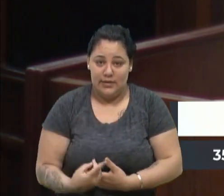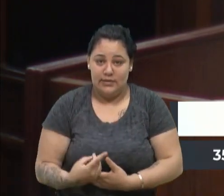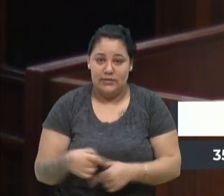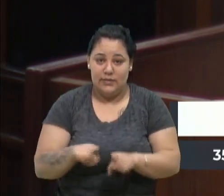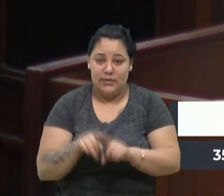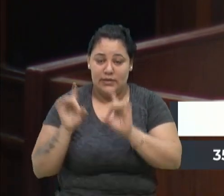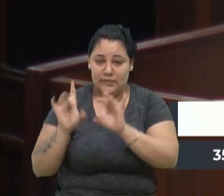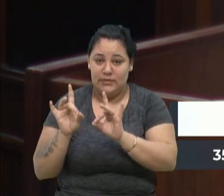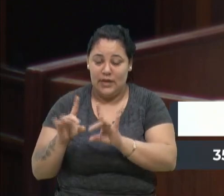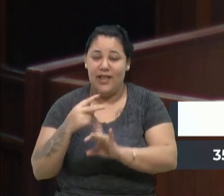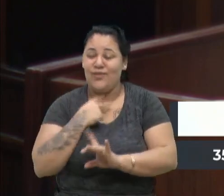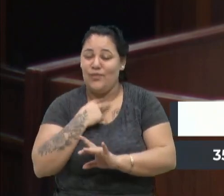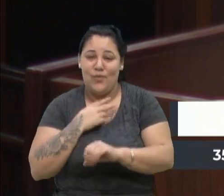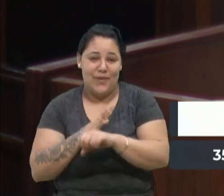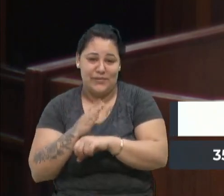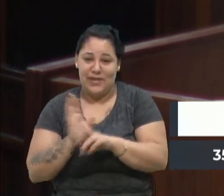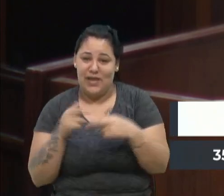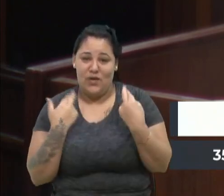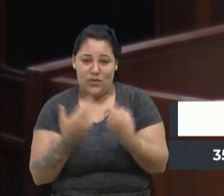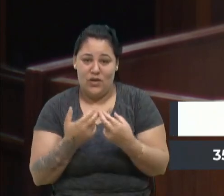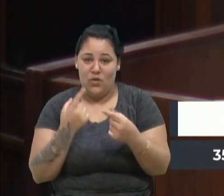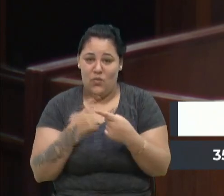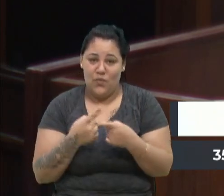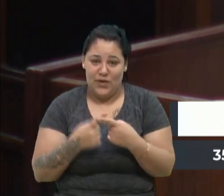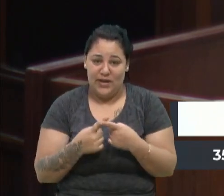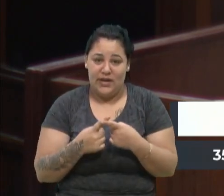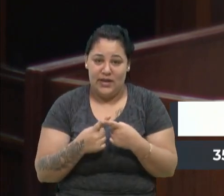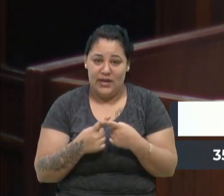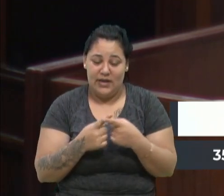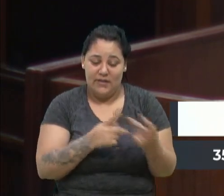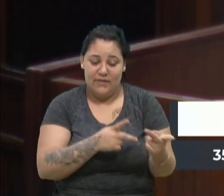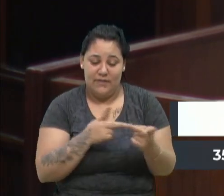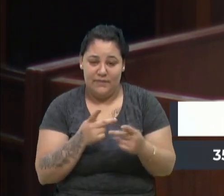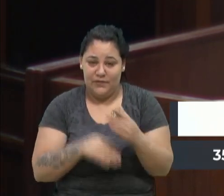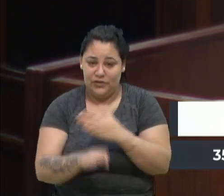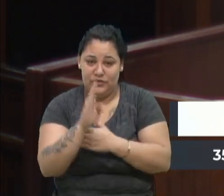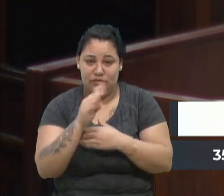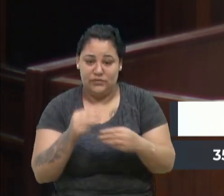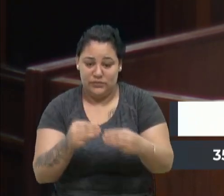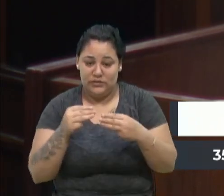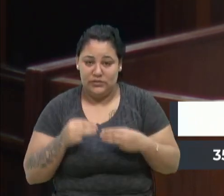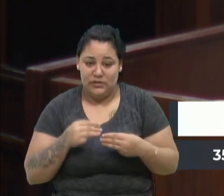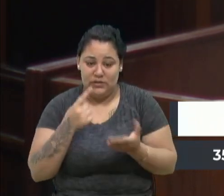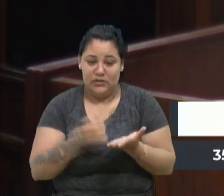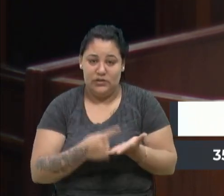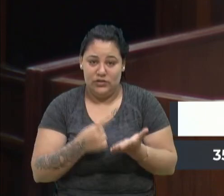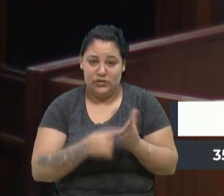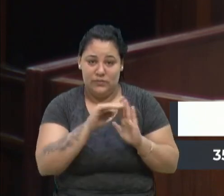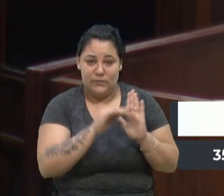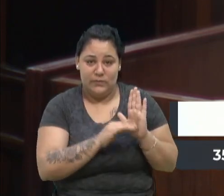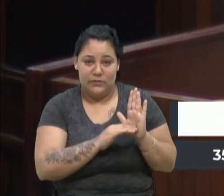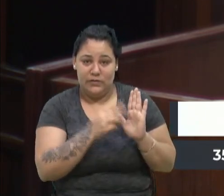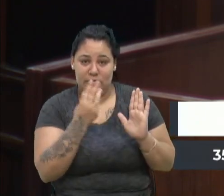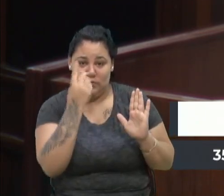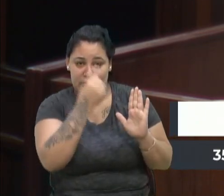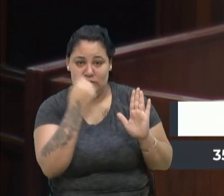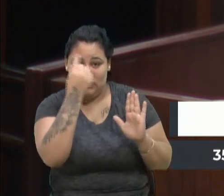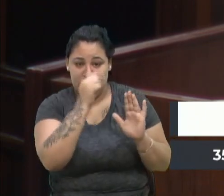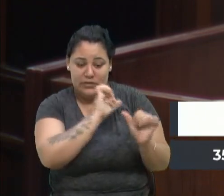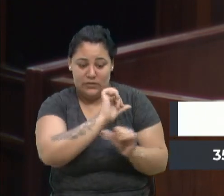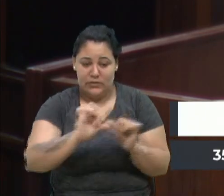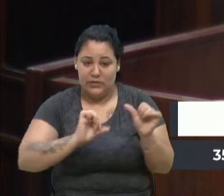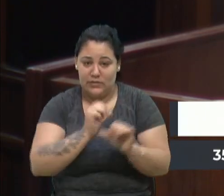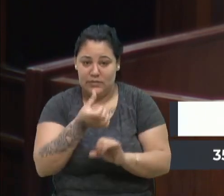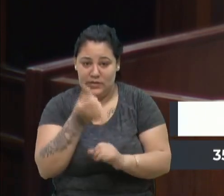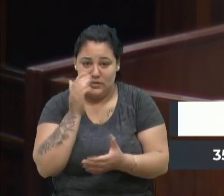especial, ela não pôde participar da reunião porque ela estava indo no Ministério, a nossa agenda era programada para as 3 horas, transferiram para 6h30,